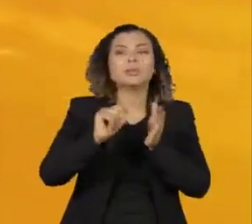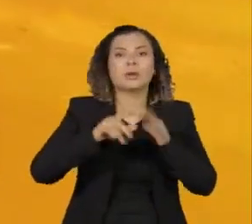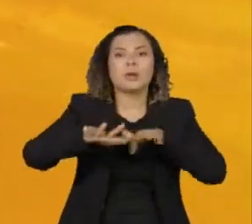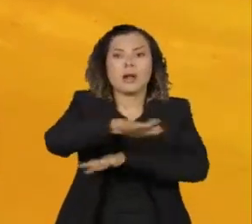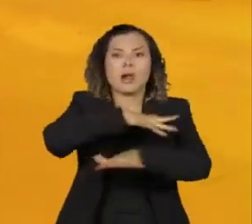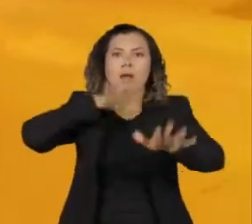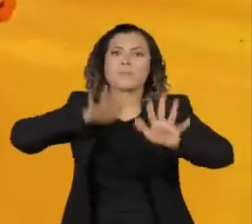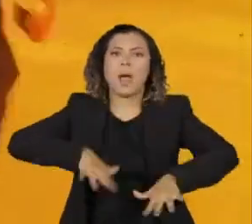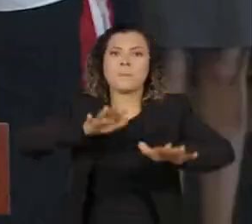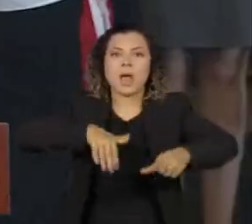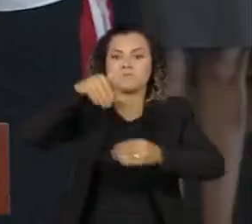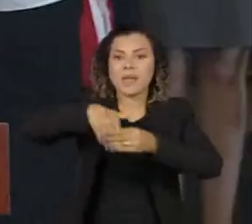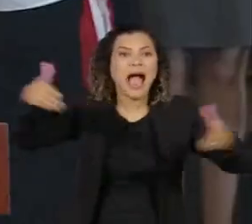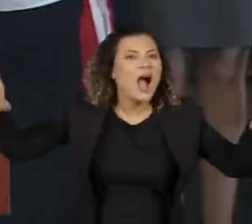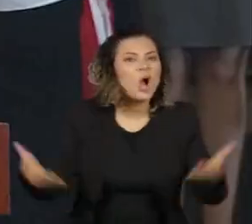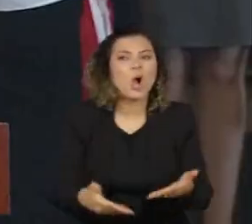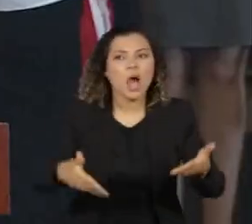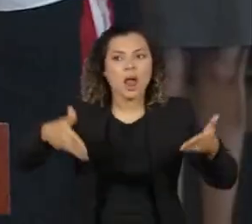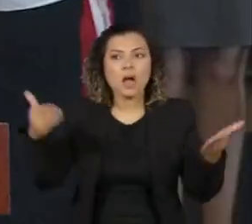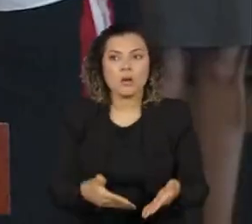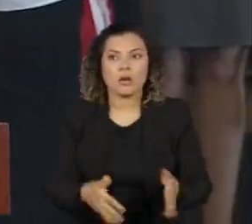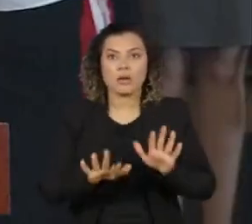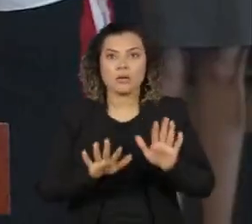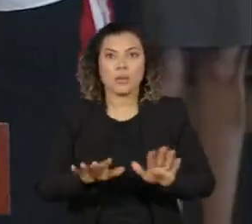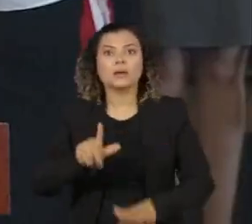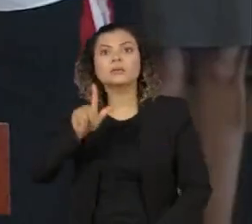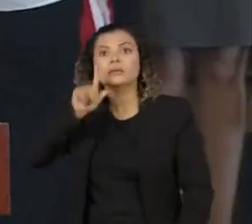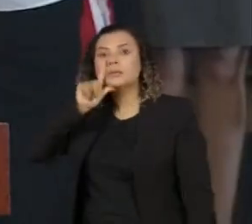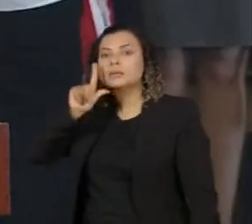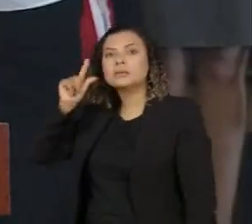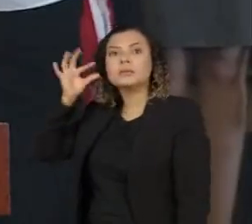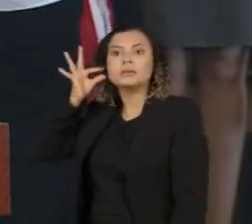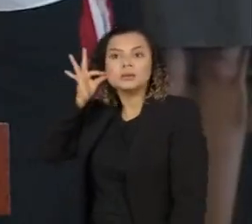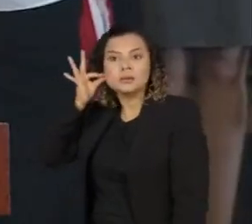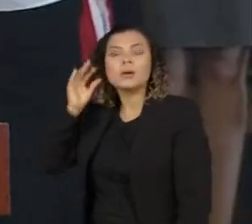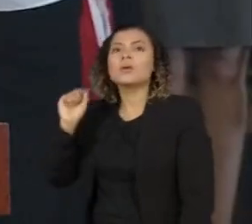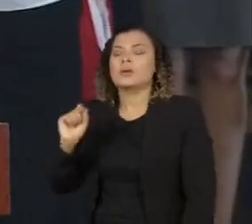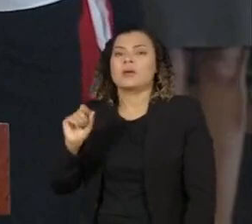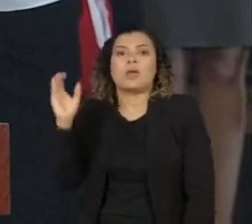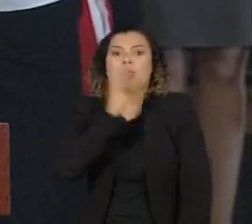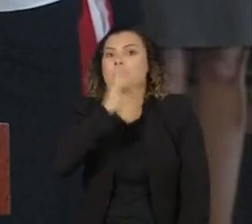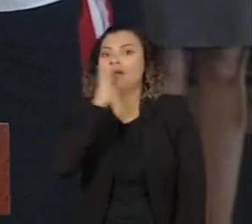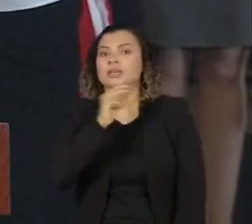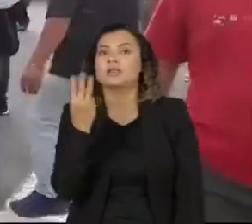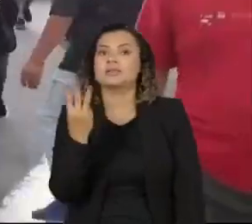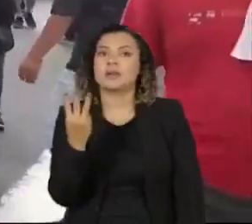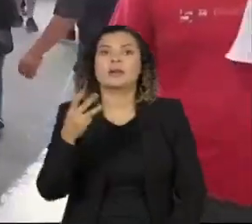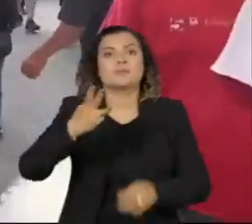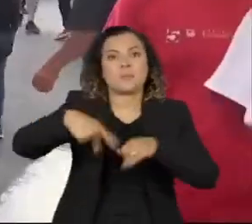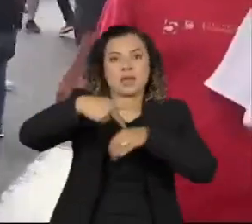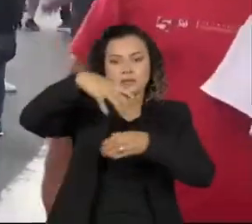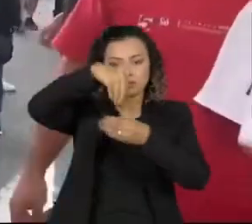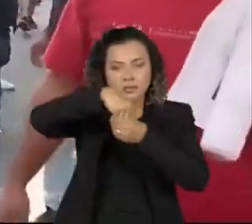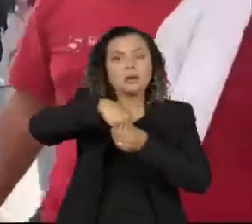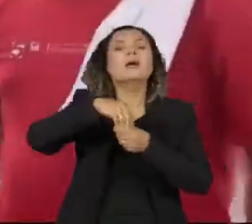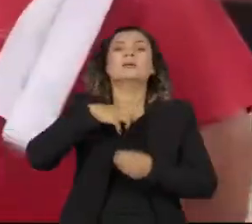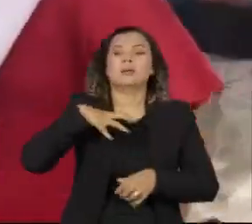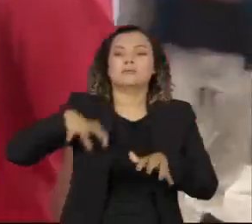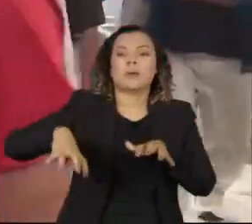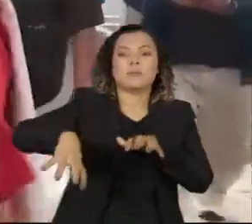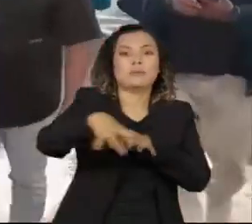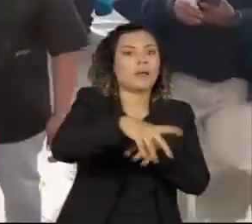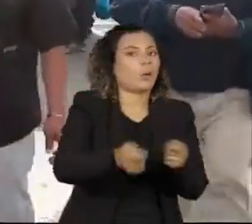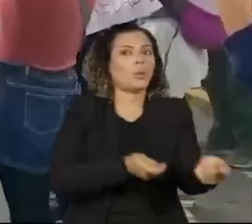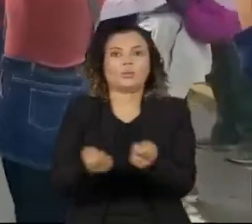ir às urnas agora bolo arte decretou o estado de emergência em três regiões do país onde a situação estava